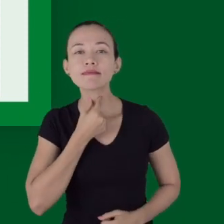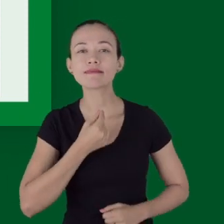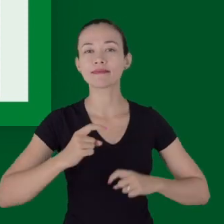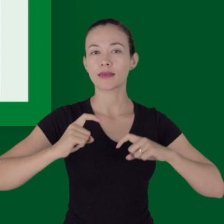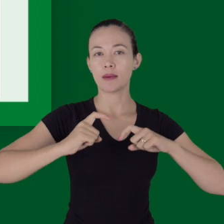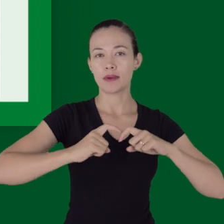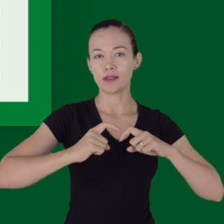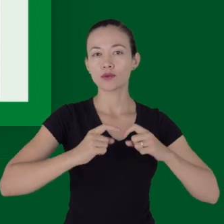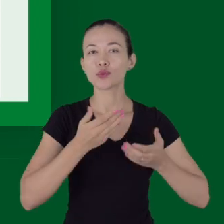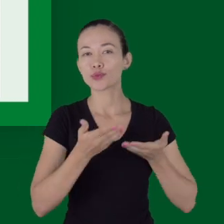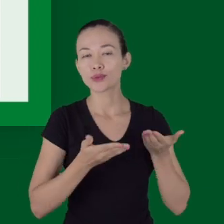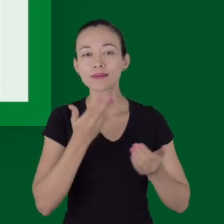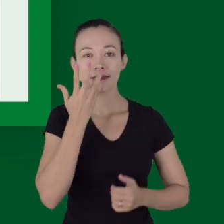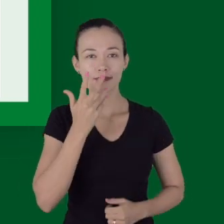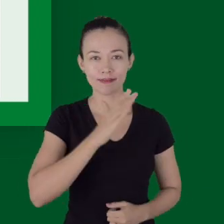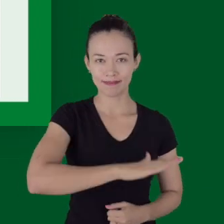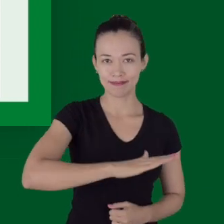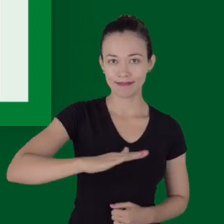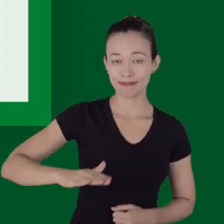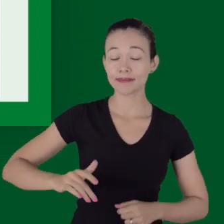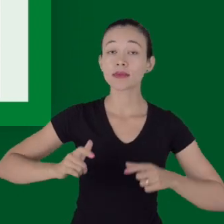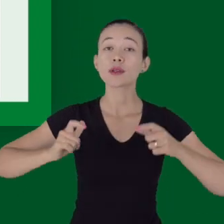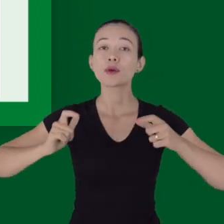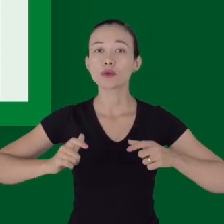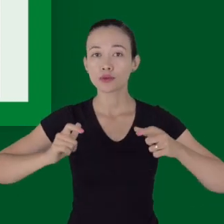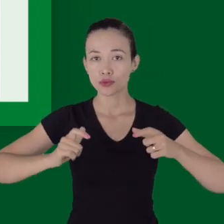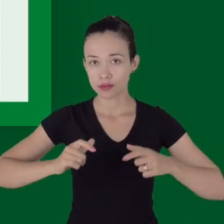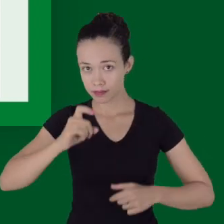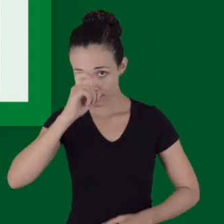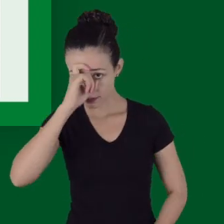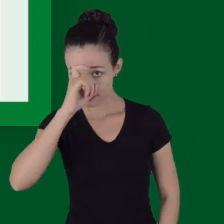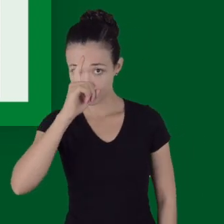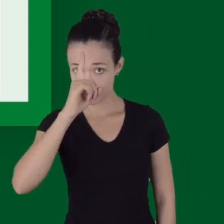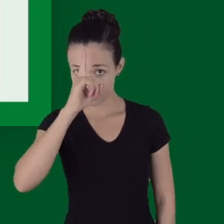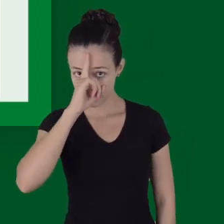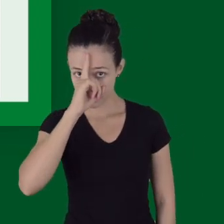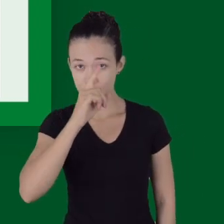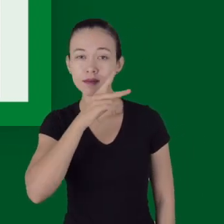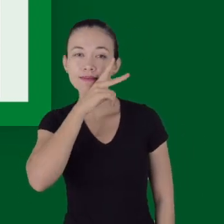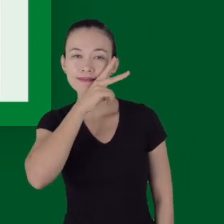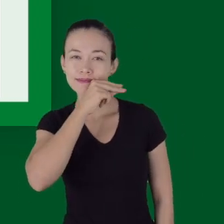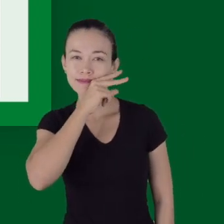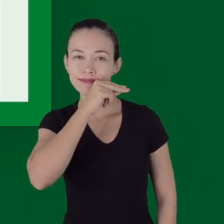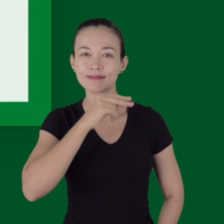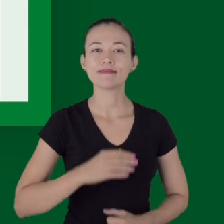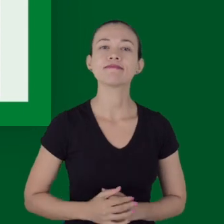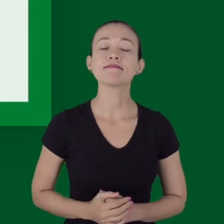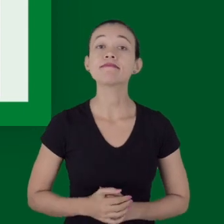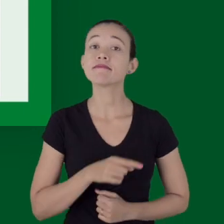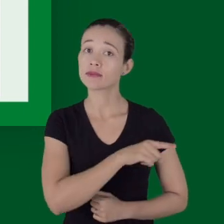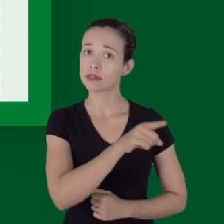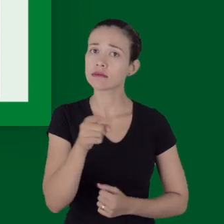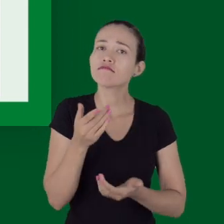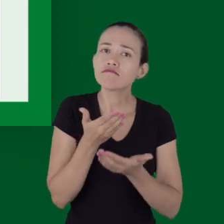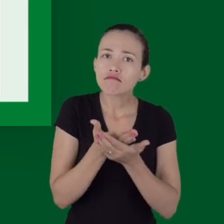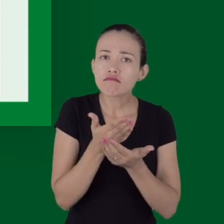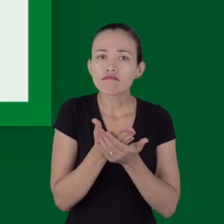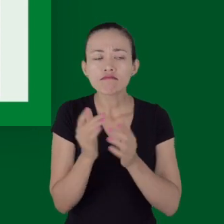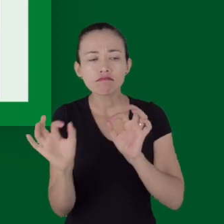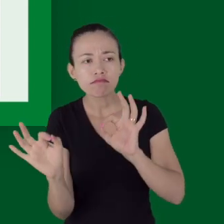o curso e agora, para finalizar, a gente vai falar um pouquinho sobre esse plano de cuidados do diabetes na escola.